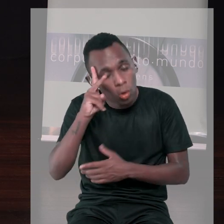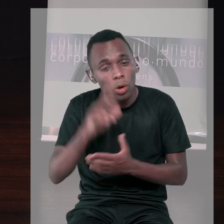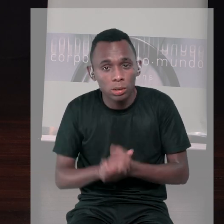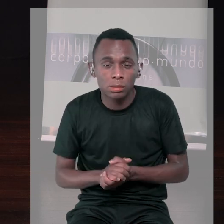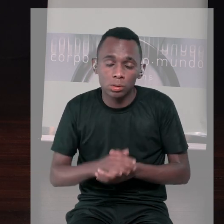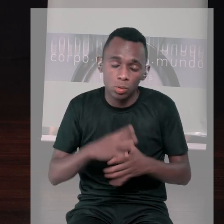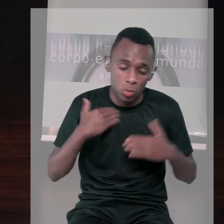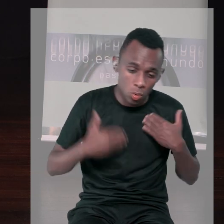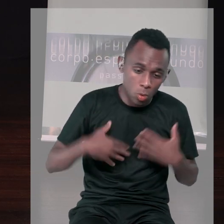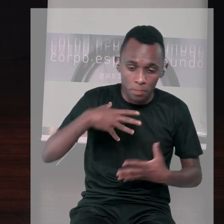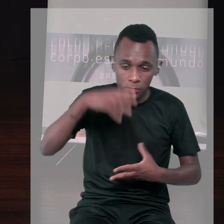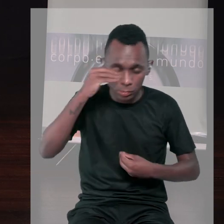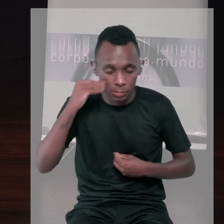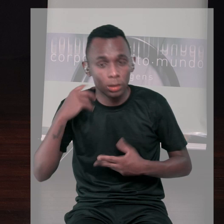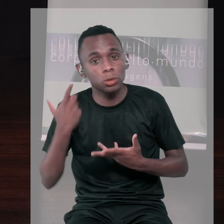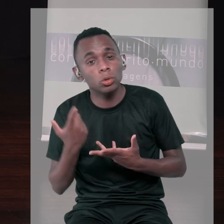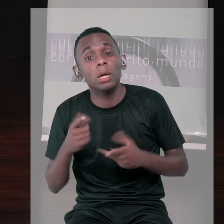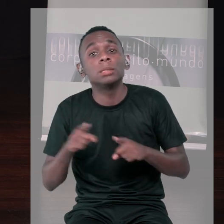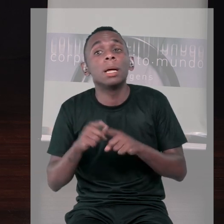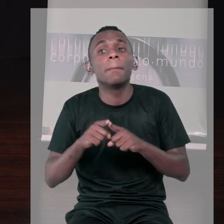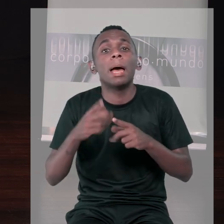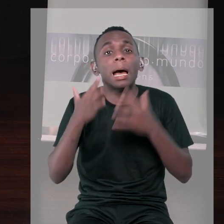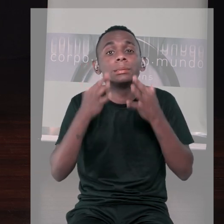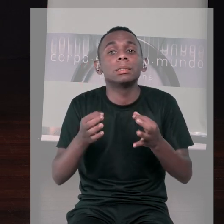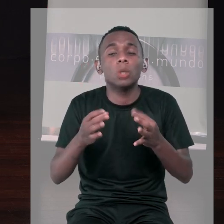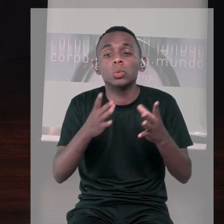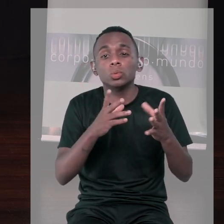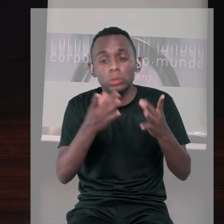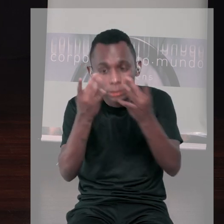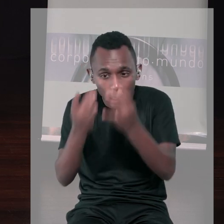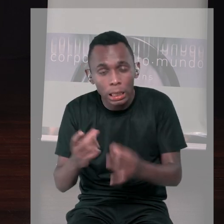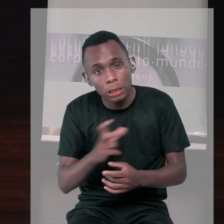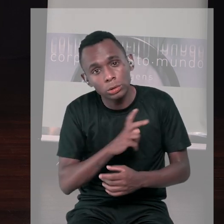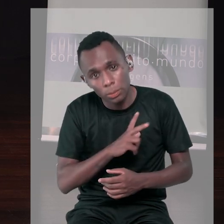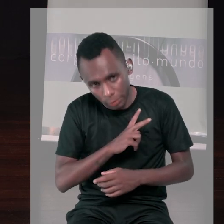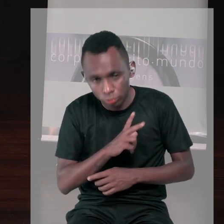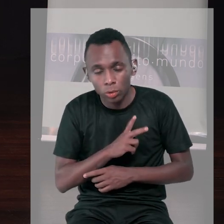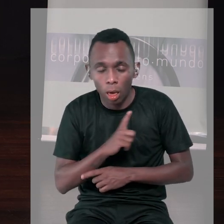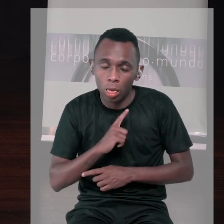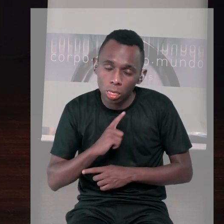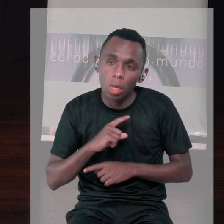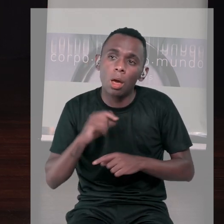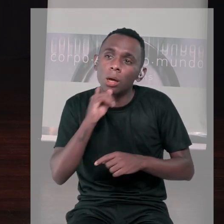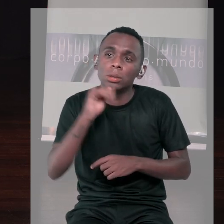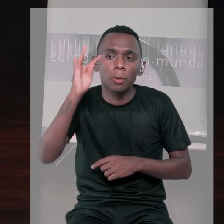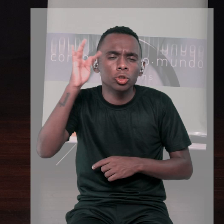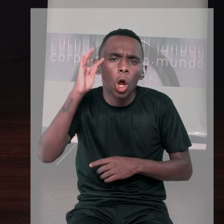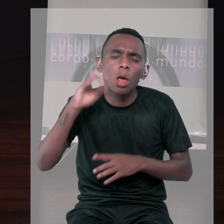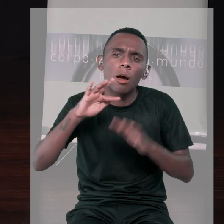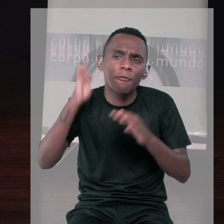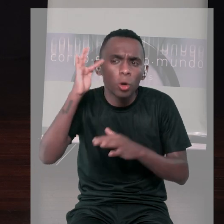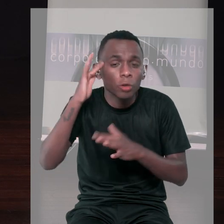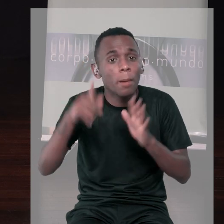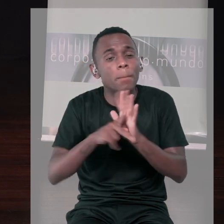a atenção para as particularidades dos acontecimentos históricos. Uma teoria, uma filosofia da guerra totalmente abstrata, né, não